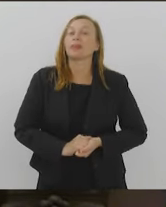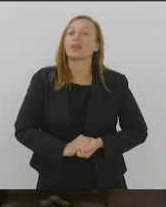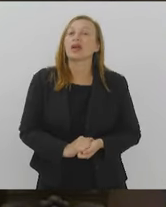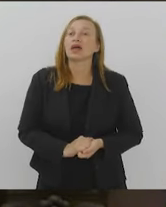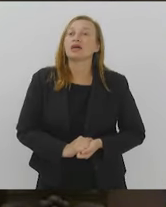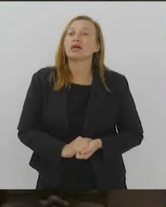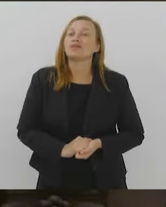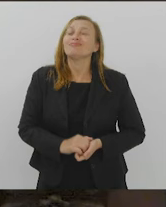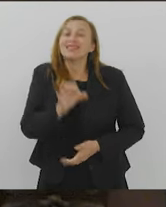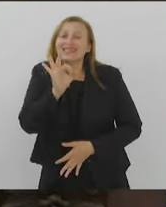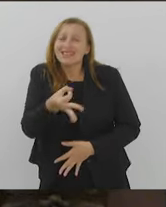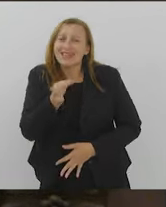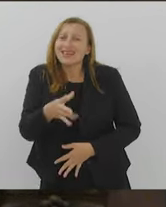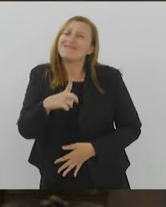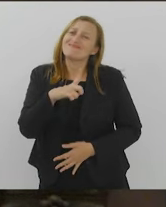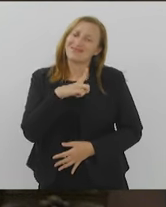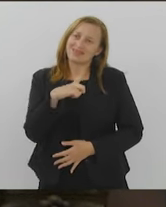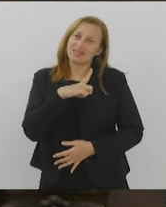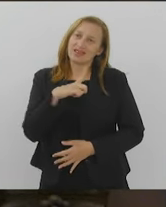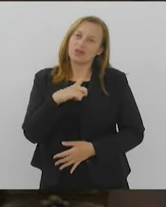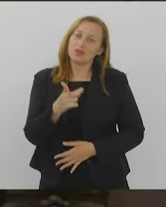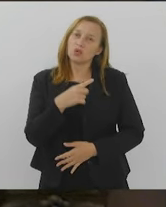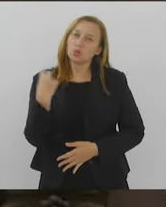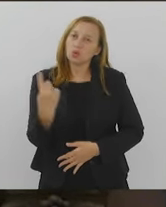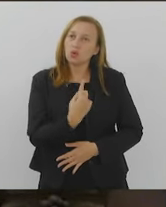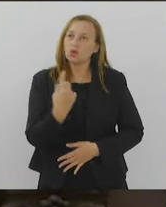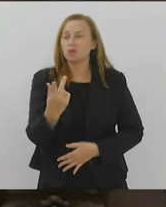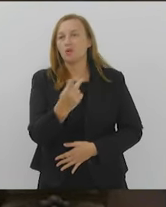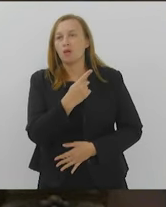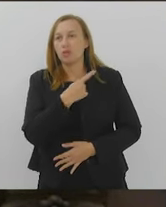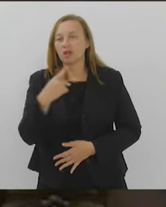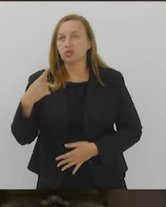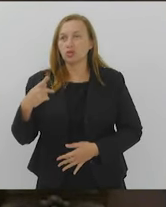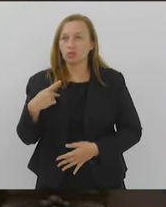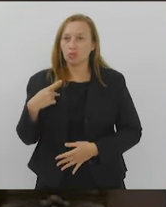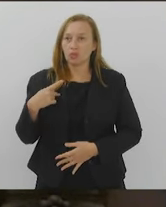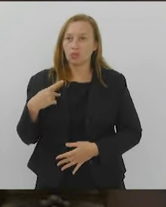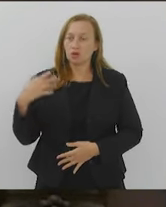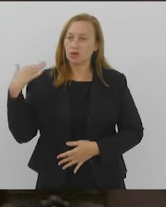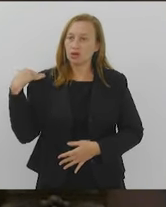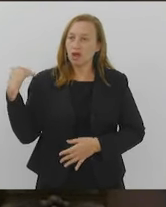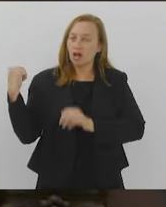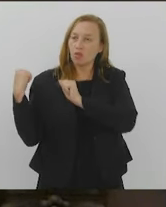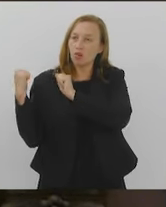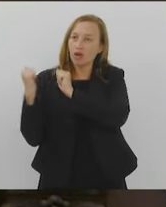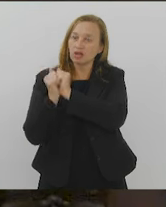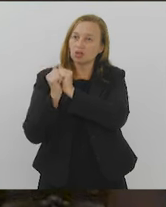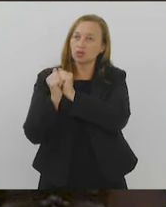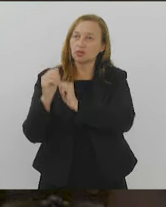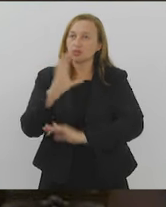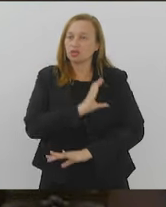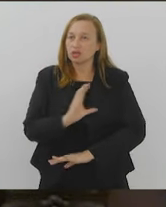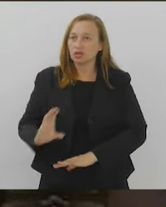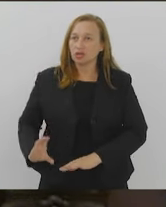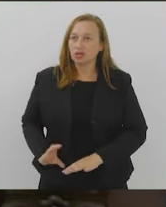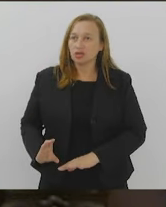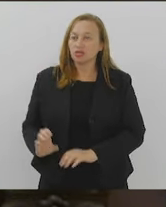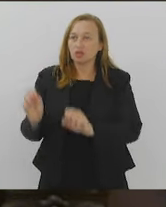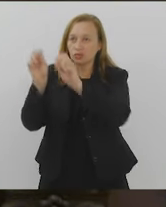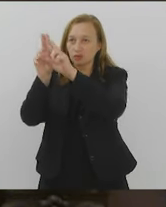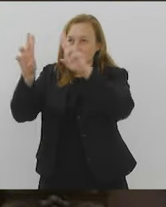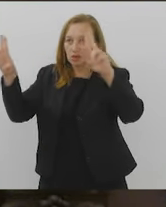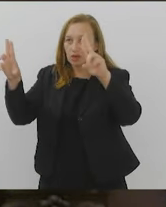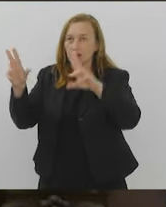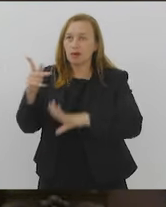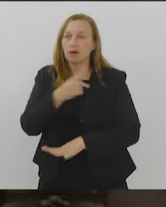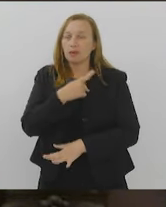Eu tenho a certeza que o nosso pastor está ao braço de nosso Jesus Cristo no paraíso. O pastor